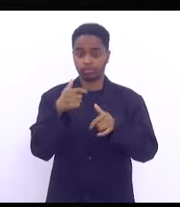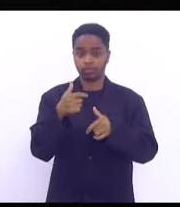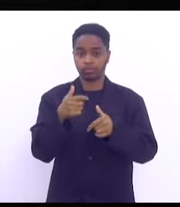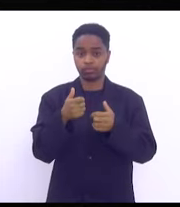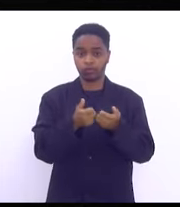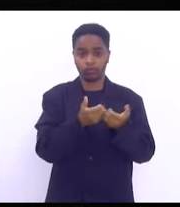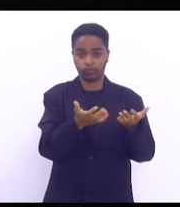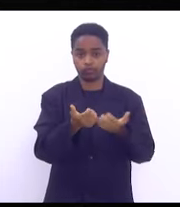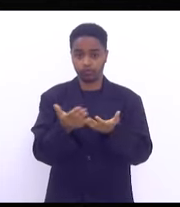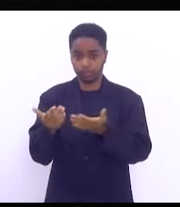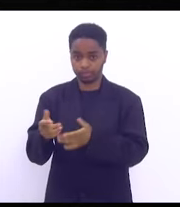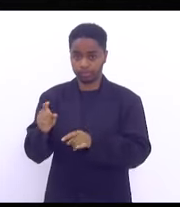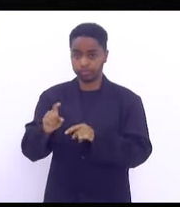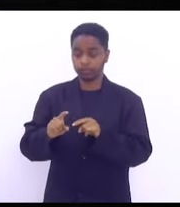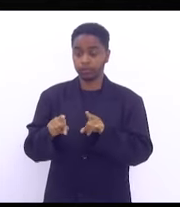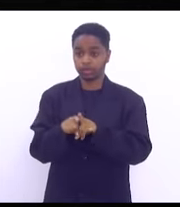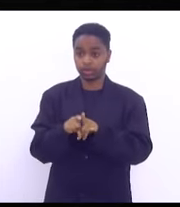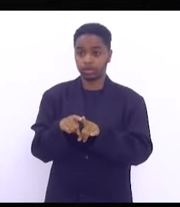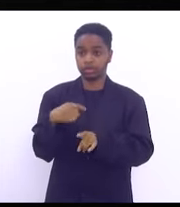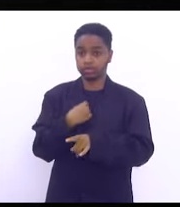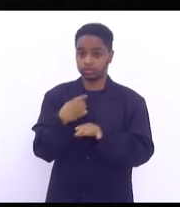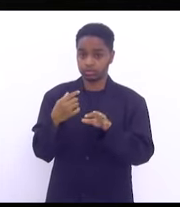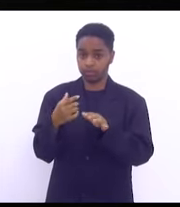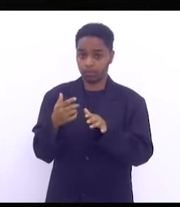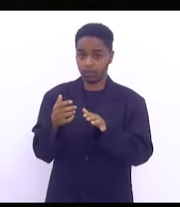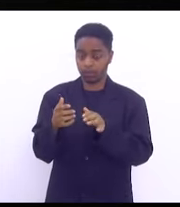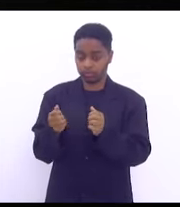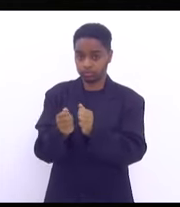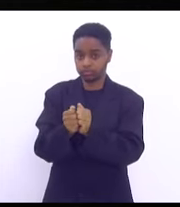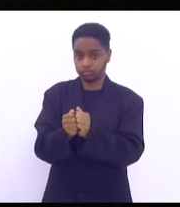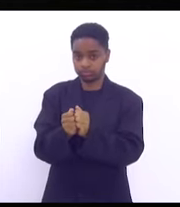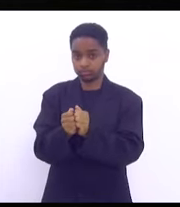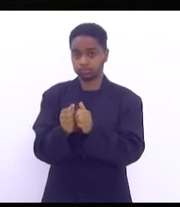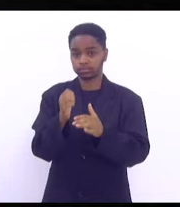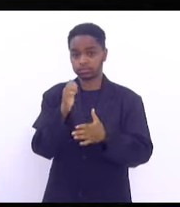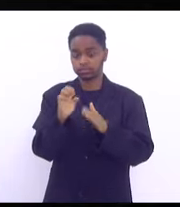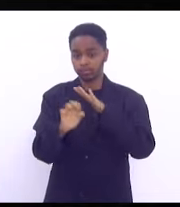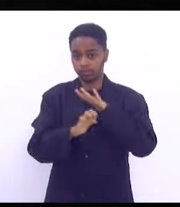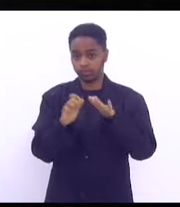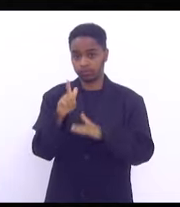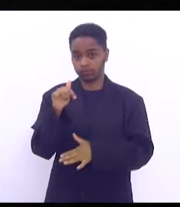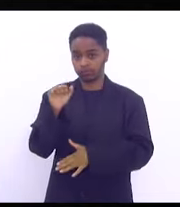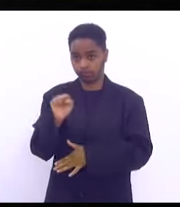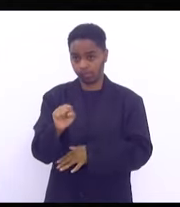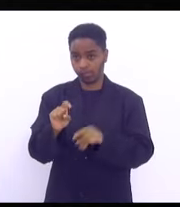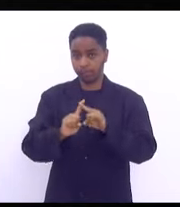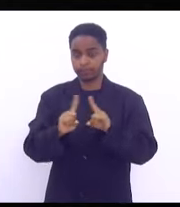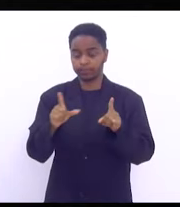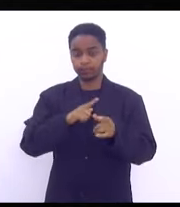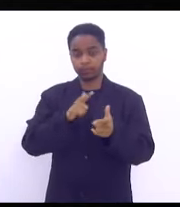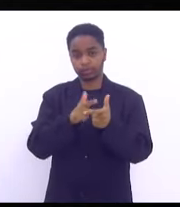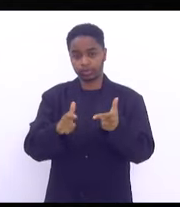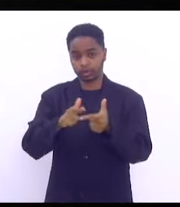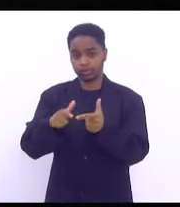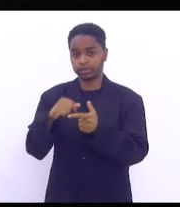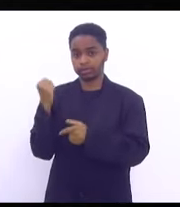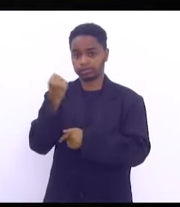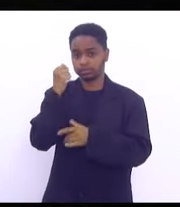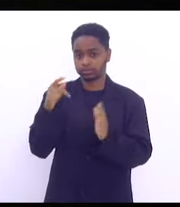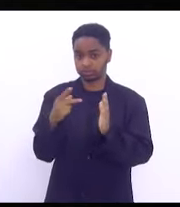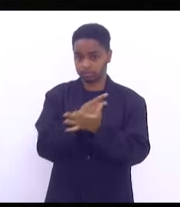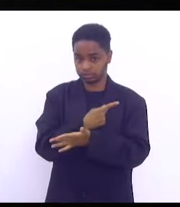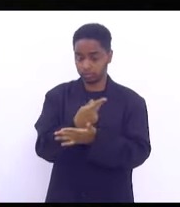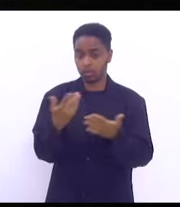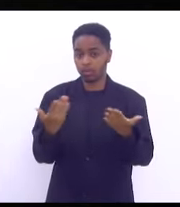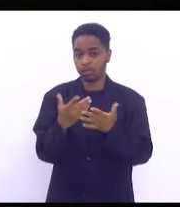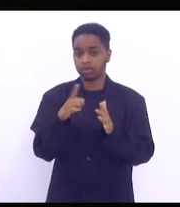e ouvindo as concessionárias do gás. Só que devido a esse grande problema que vem acontecendo, hoje na